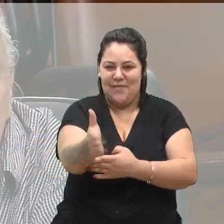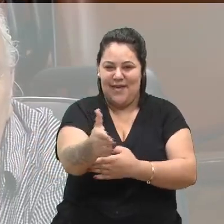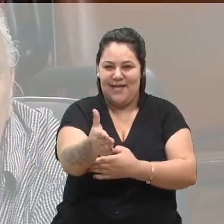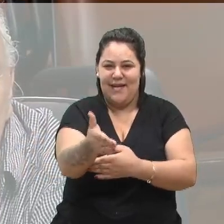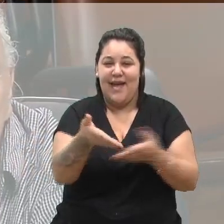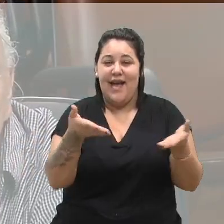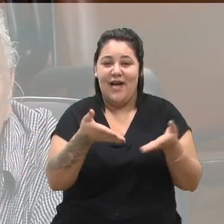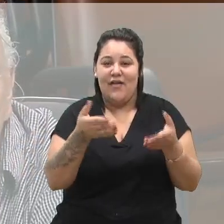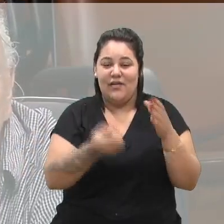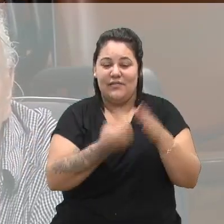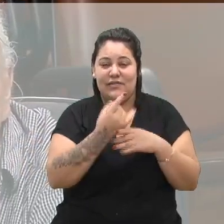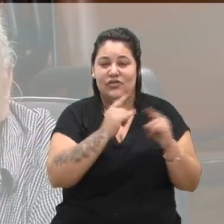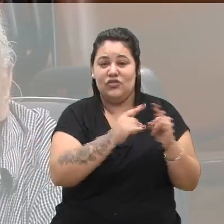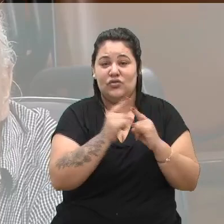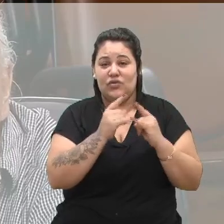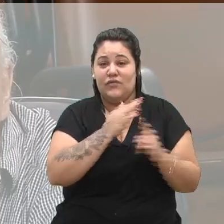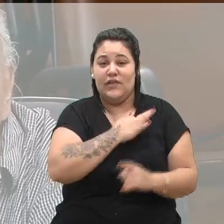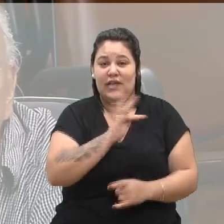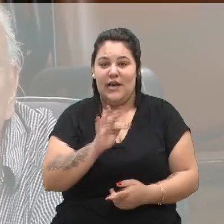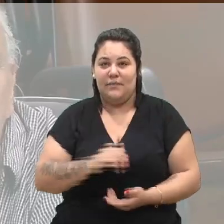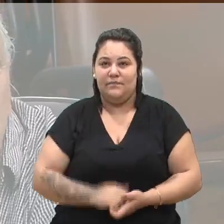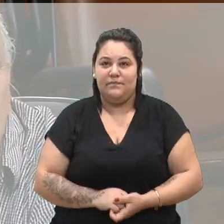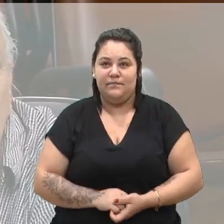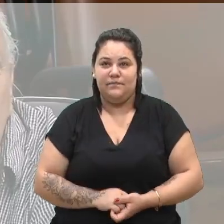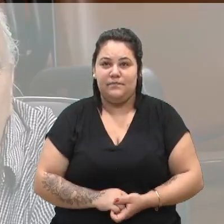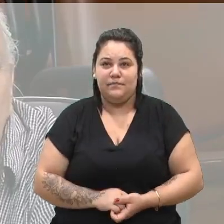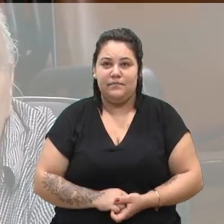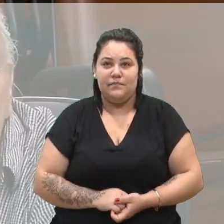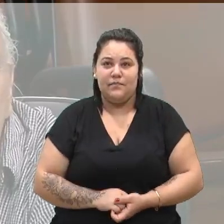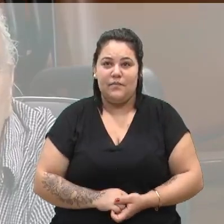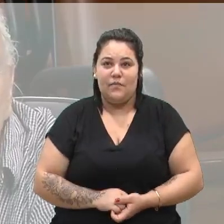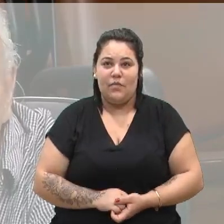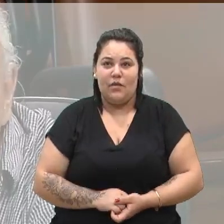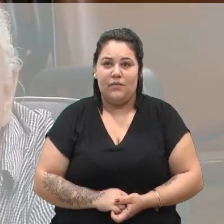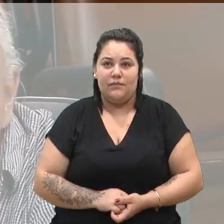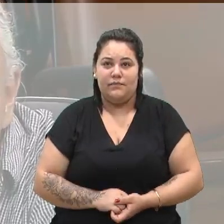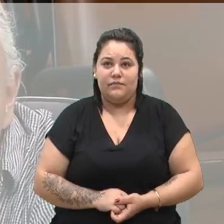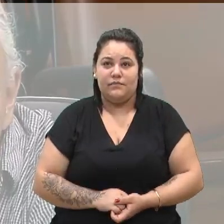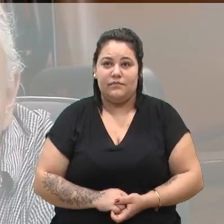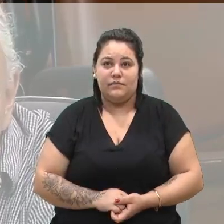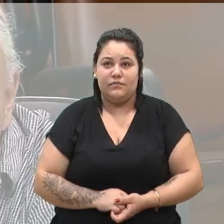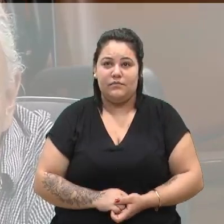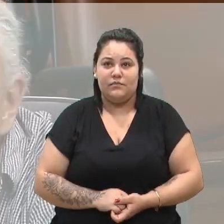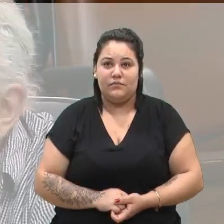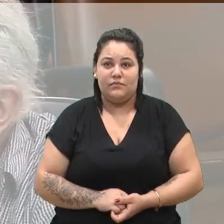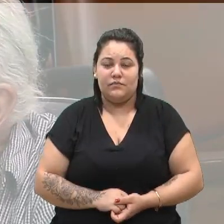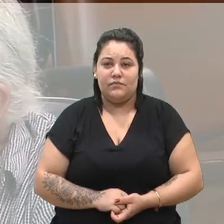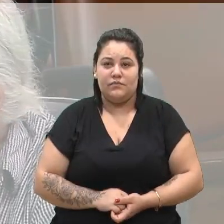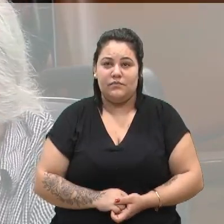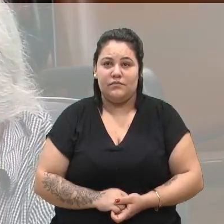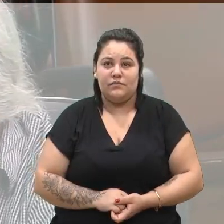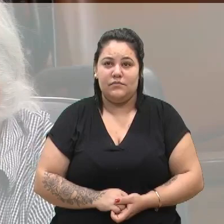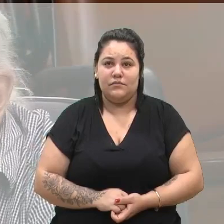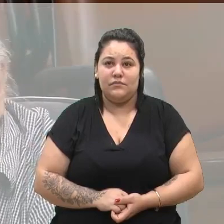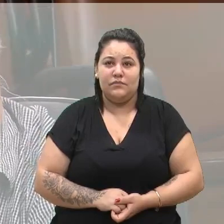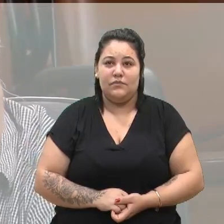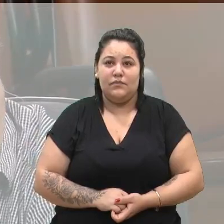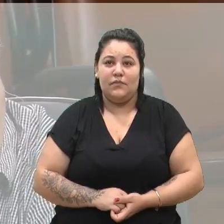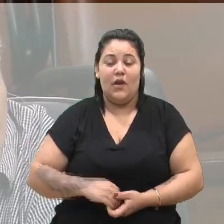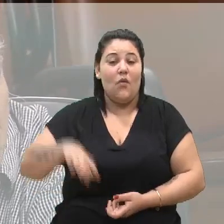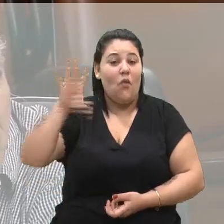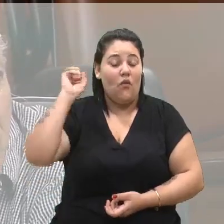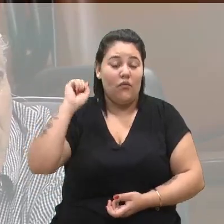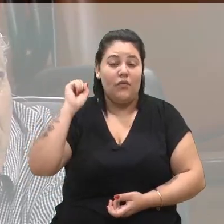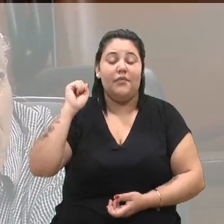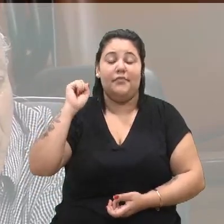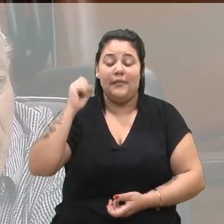cidade de Mundaú. Aquilo para mim foi uma das coisas mais importantes que eu vi na minha vida política. E que eu vi o Brasil enquanto